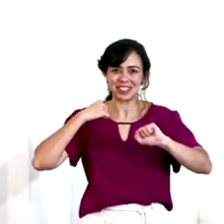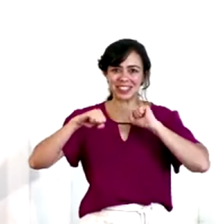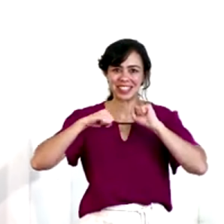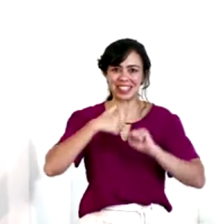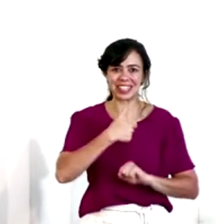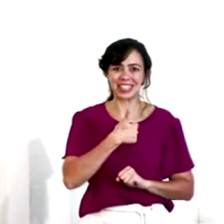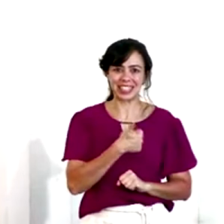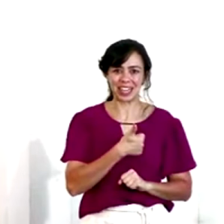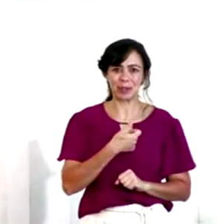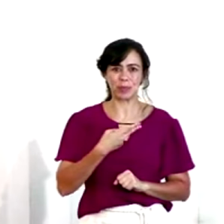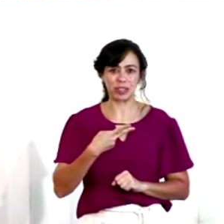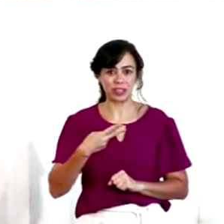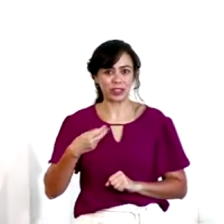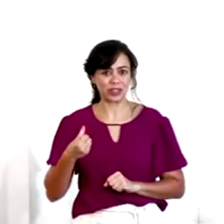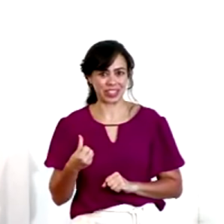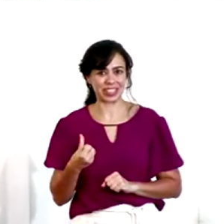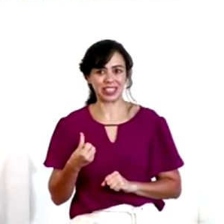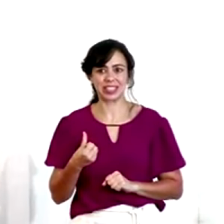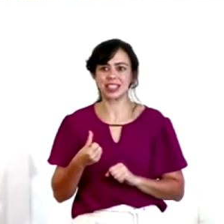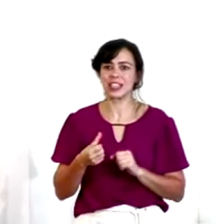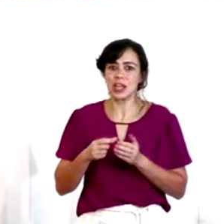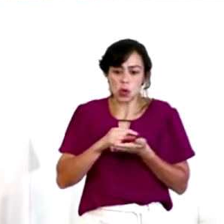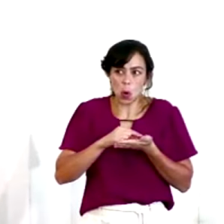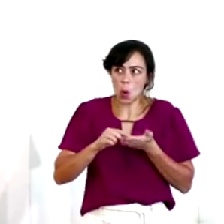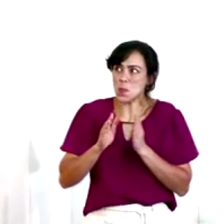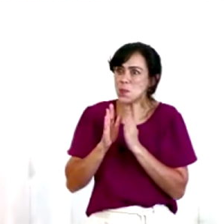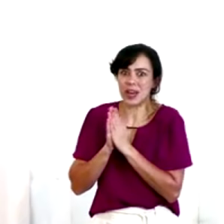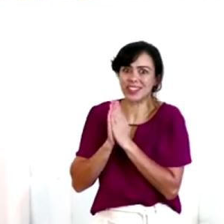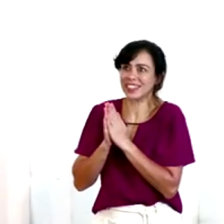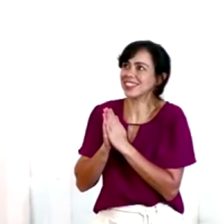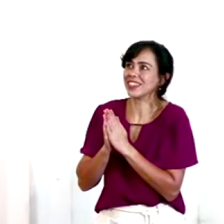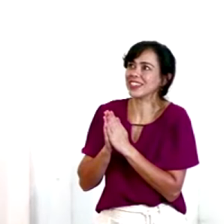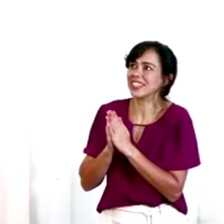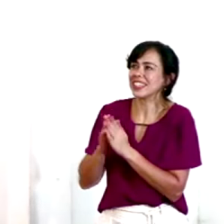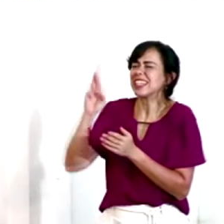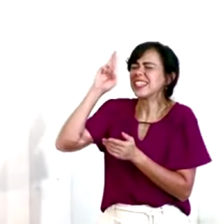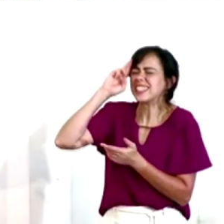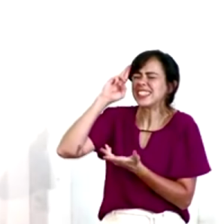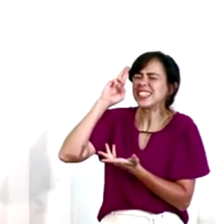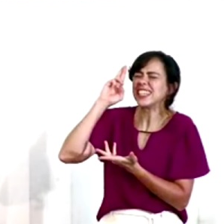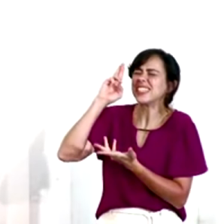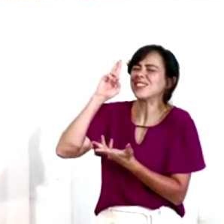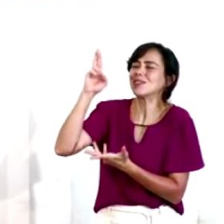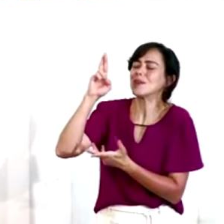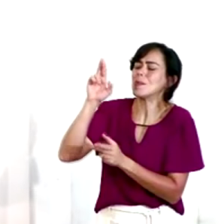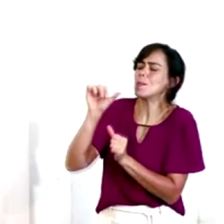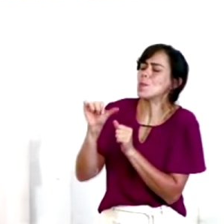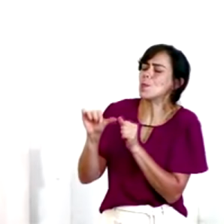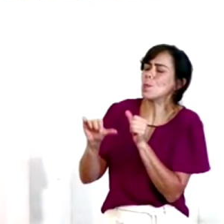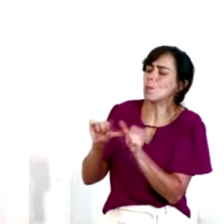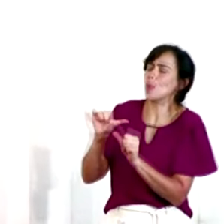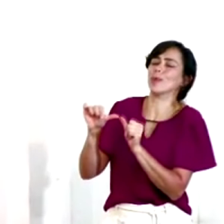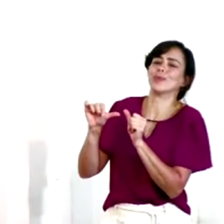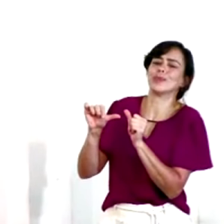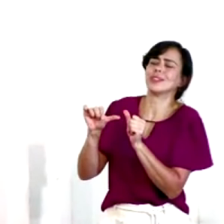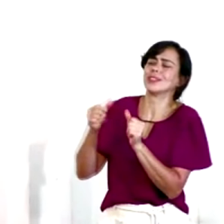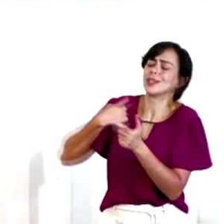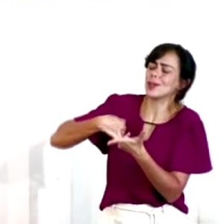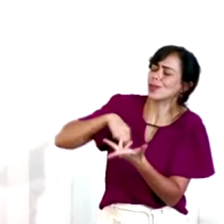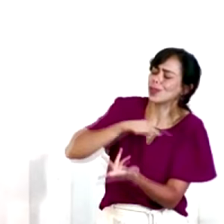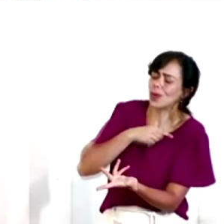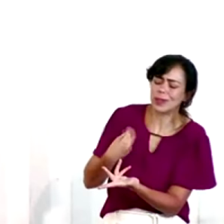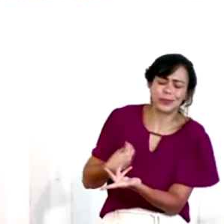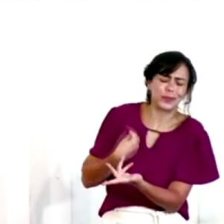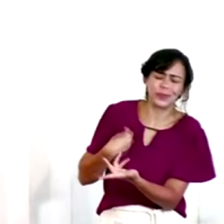Restaura, Senhor, a nossa sorte. Eis um pedido autêntico por